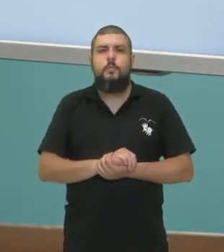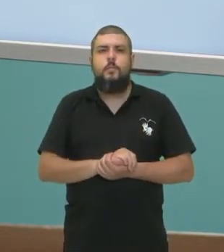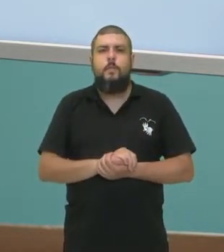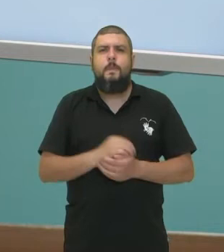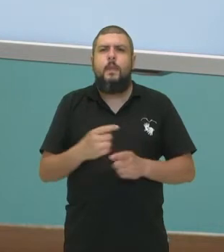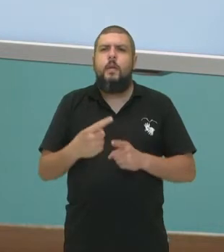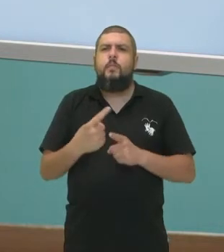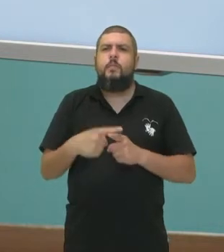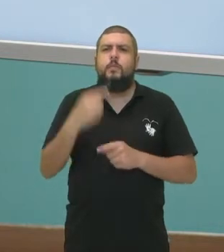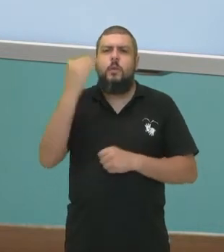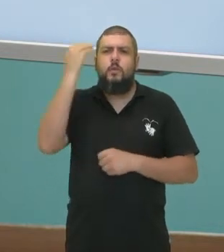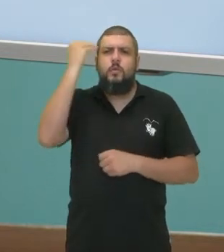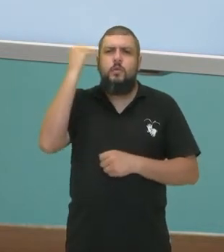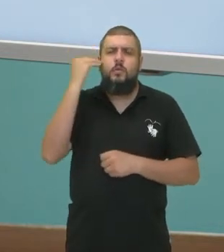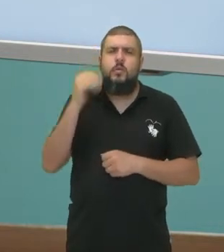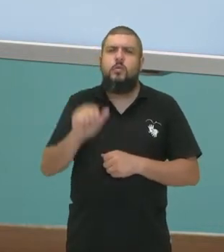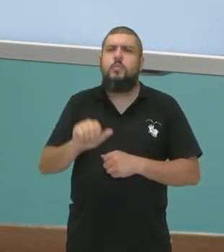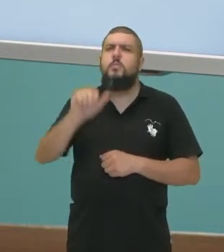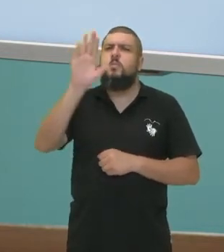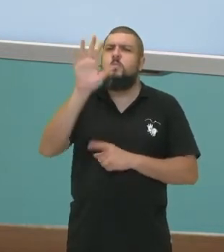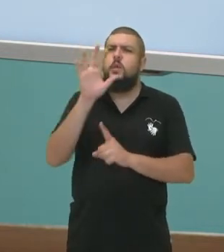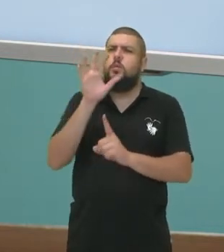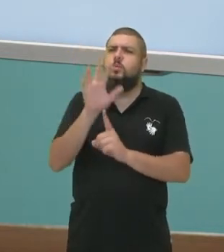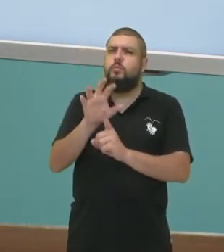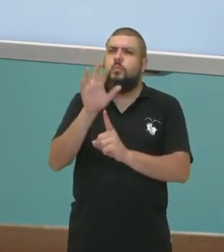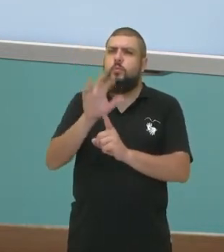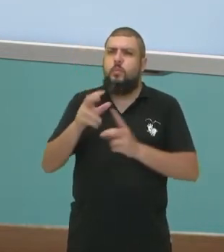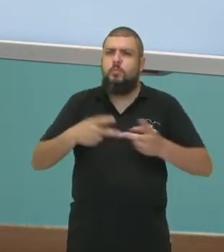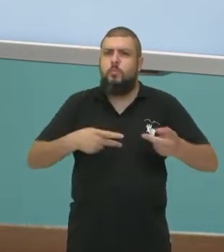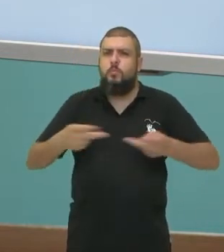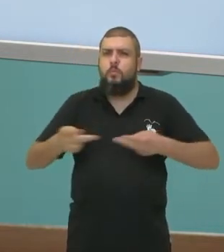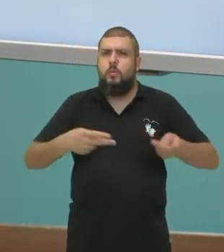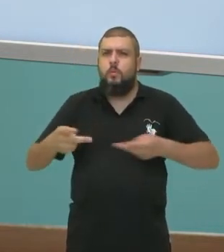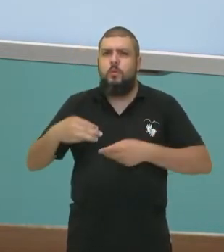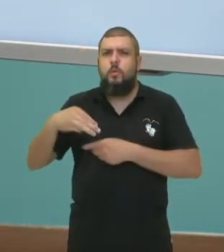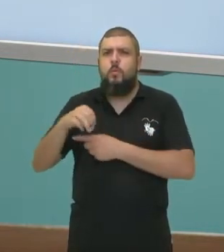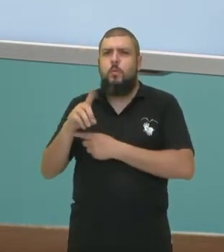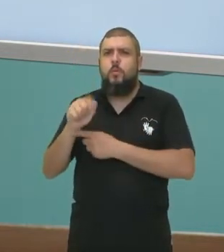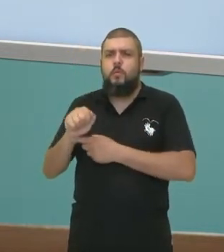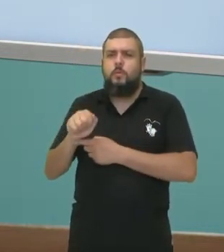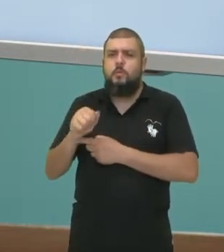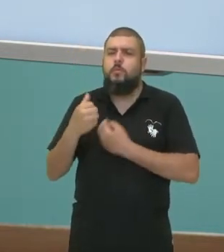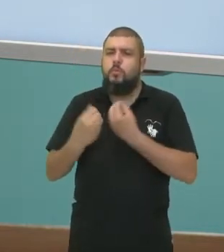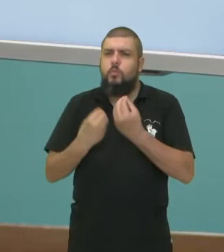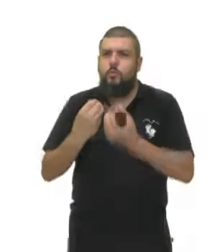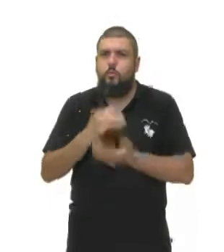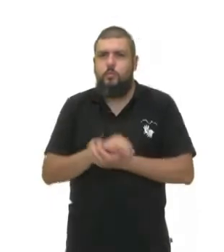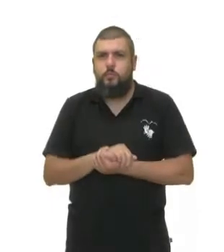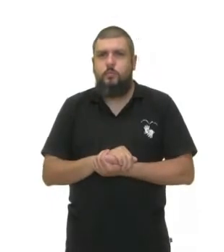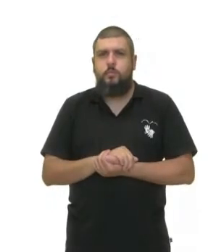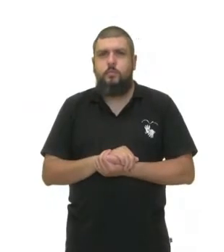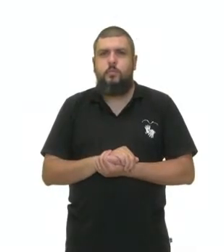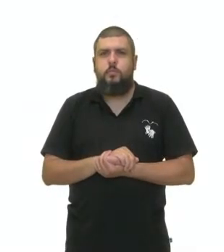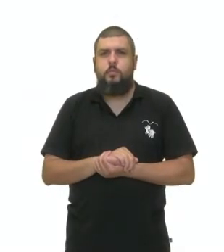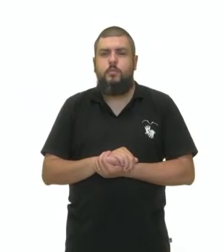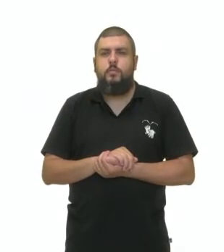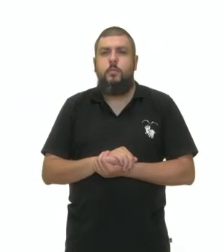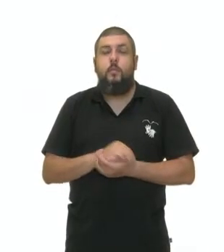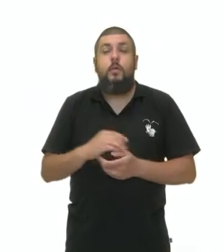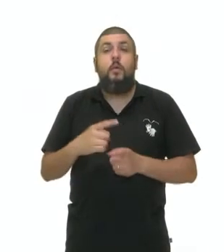adolescentes são os mais influenciados por la moda? Aqui tem uma sugestão, uma possibilidade de resposta. Por que os adolescentes